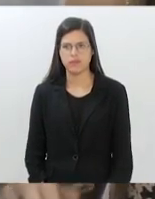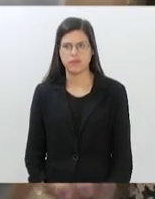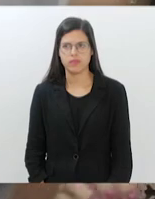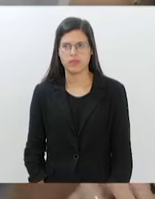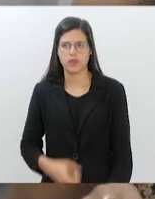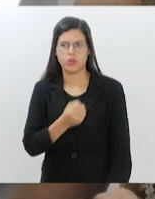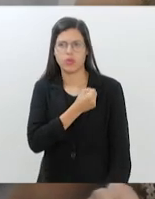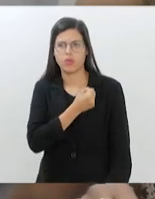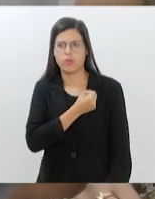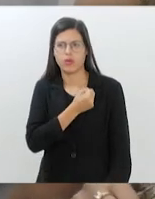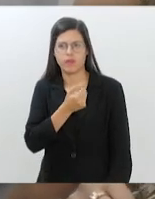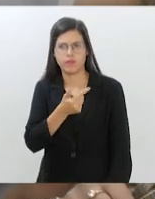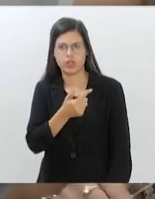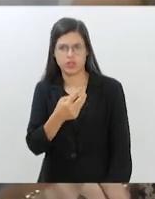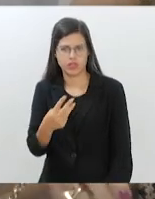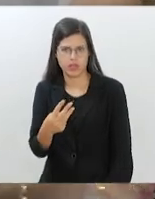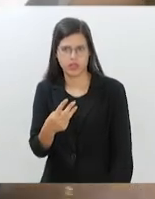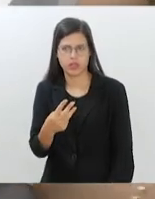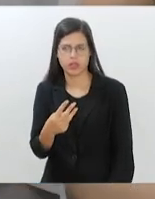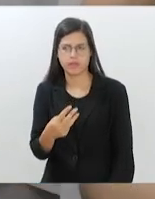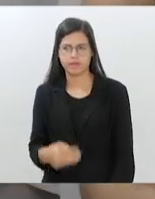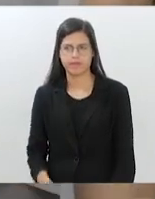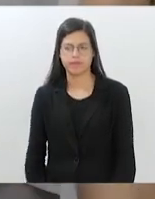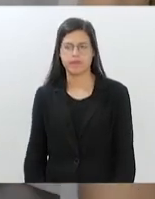item 23 da